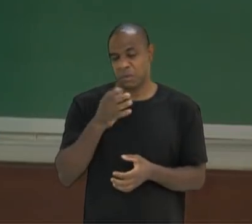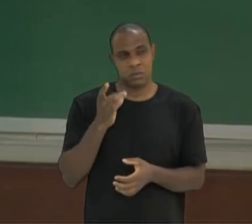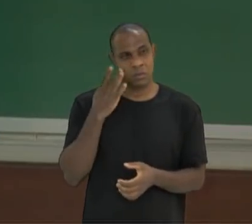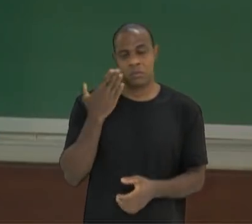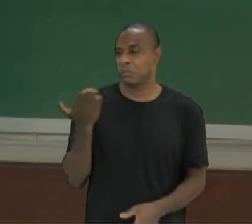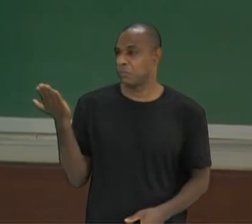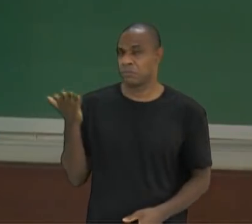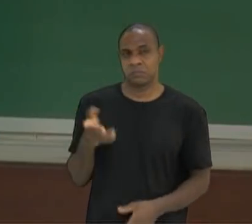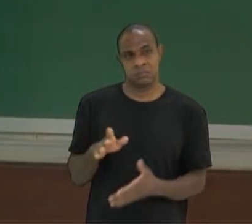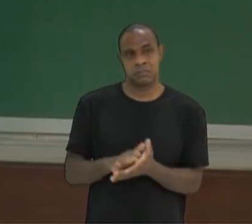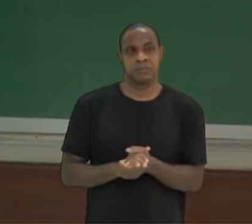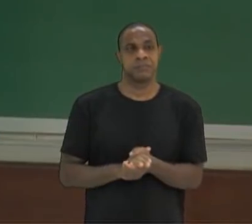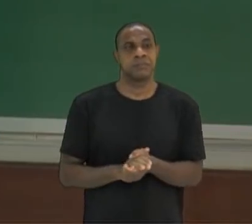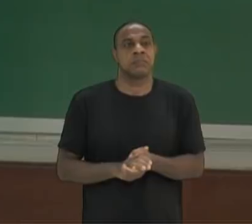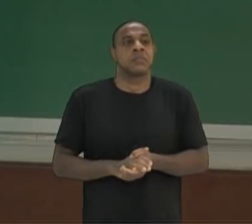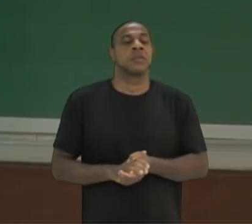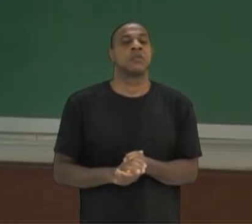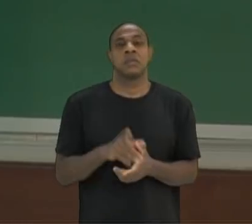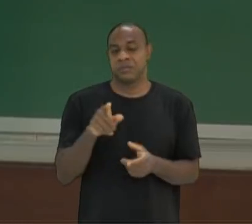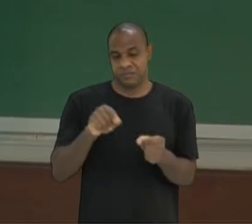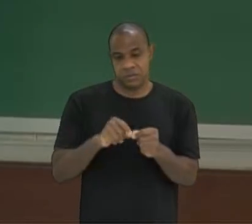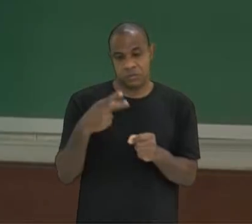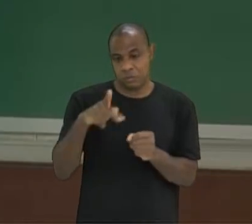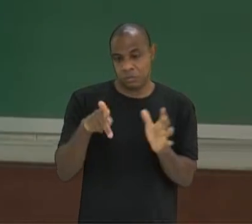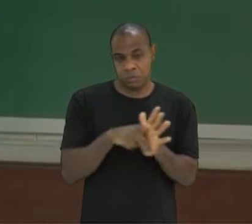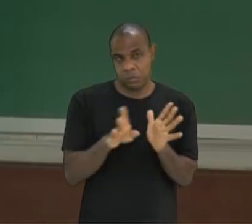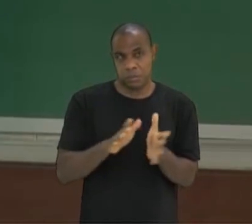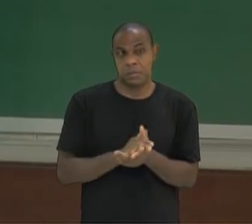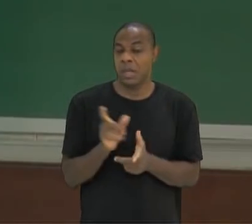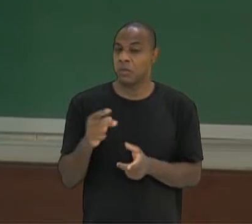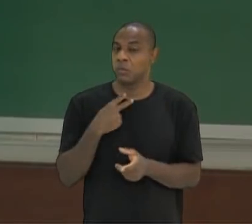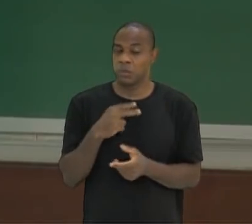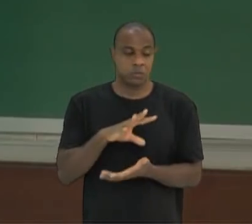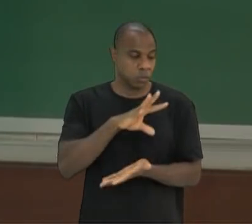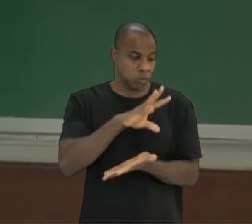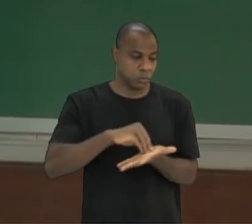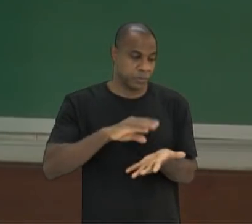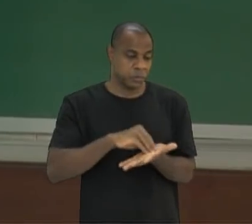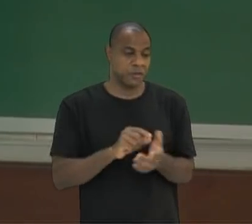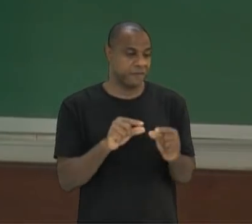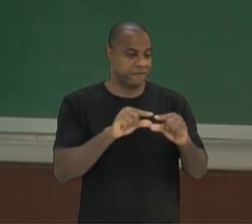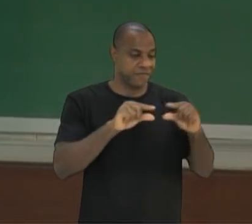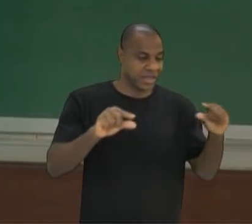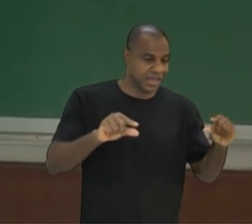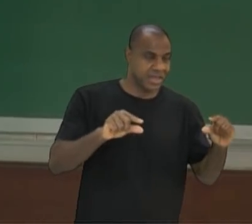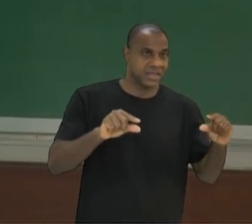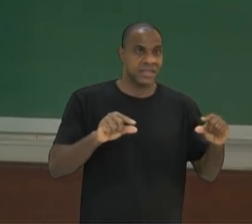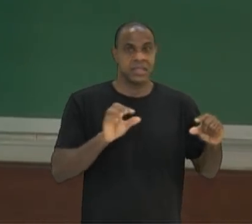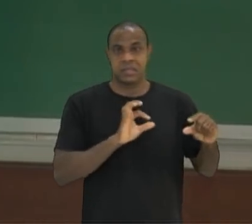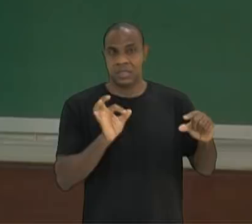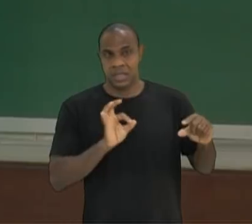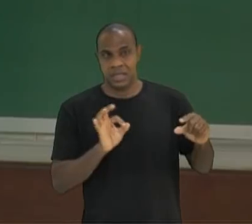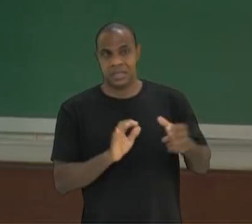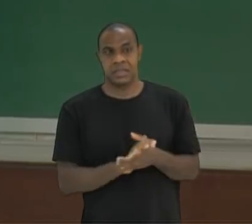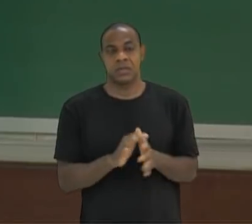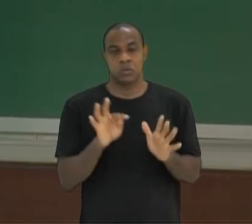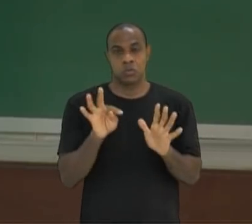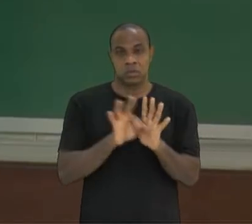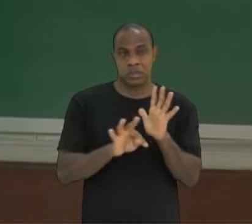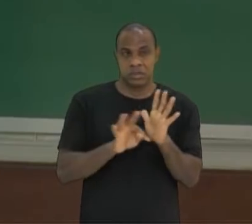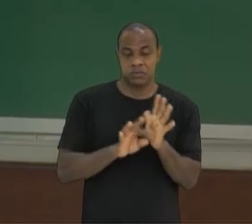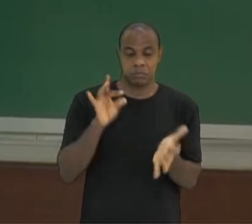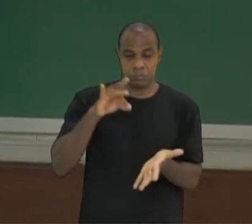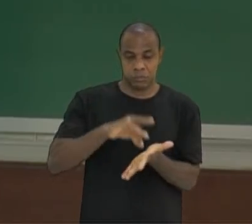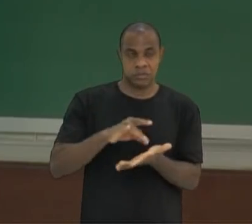que também é considerada válida, desde que vocês não tenham copiado nenhuma frase ali, nenhum fragmento do texto original,